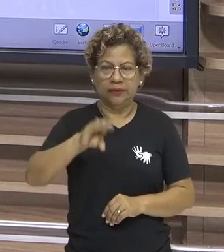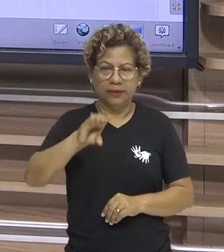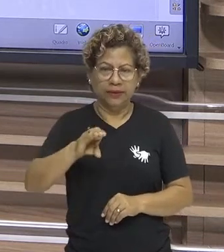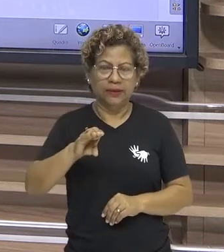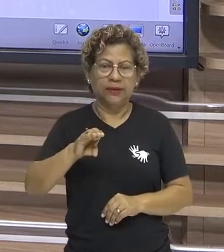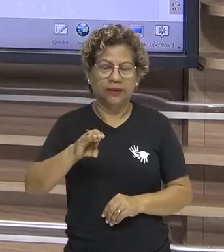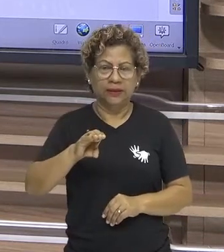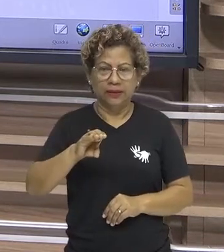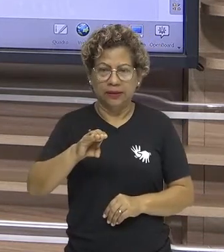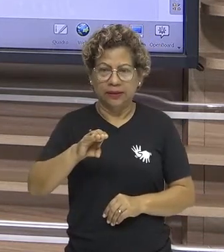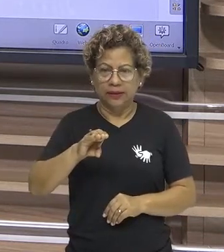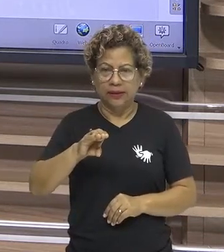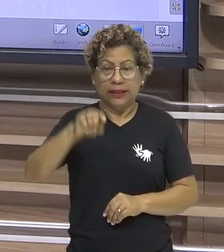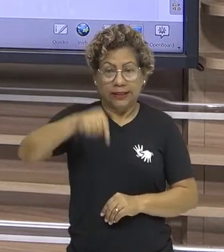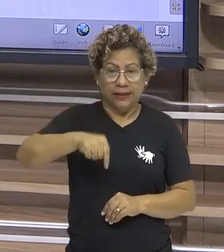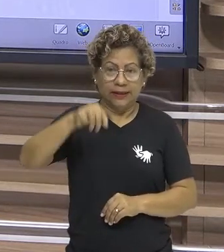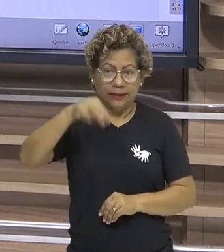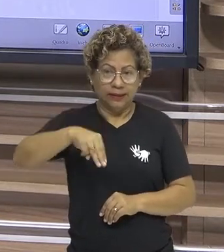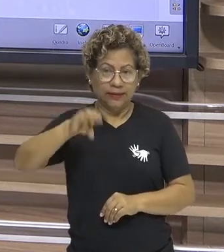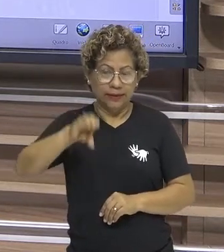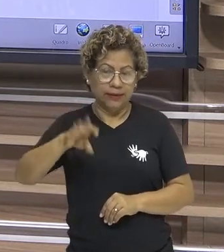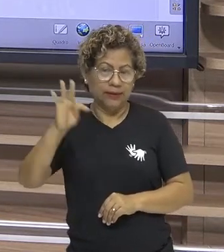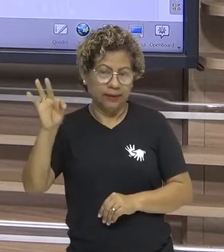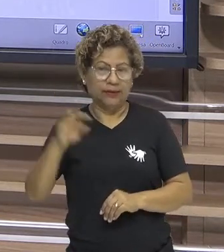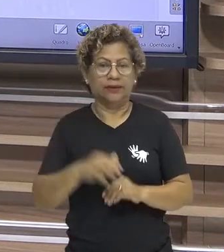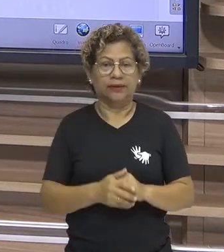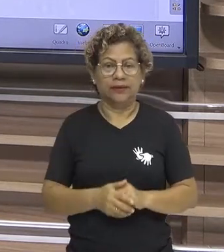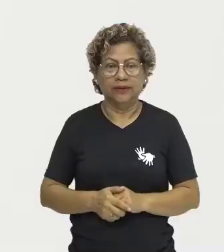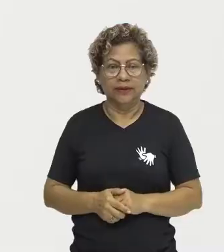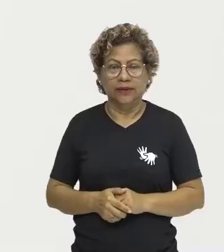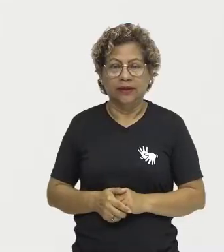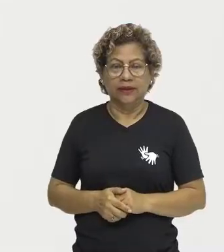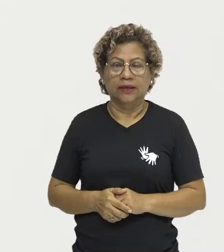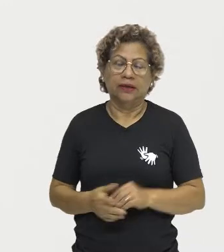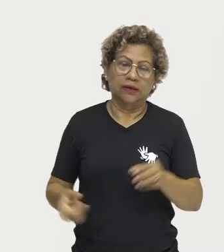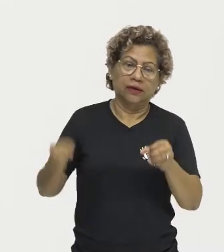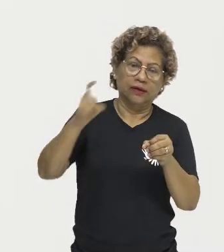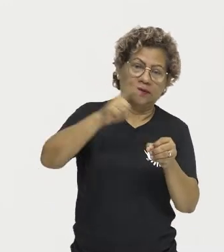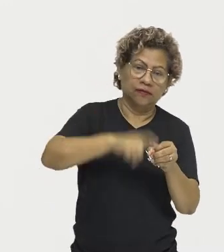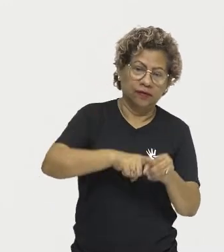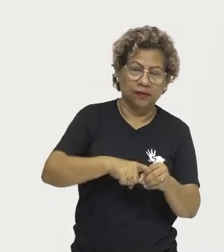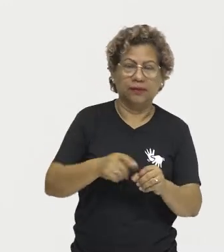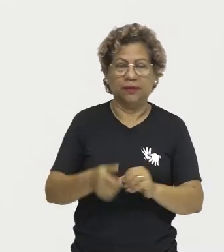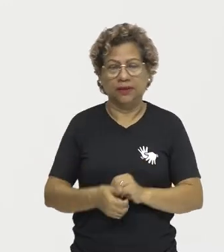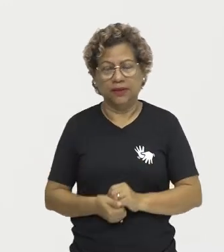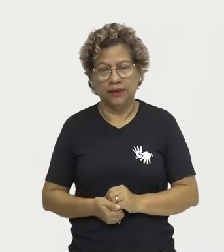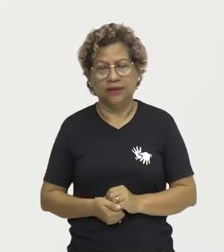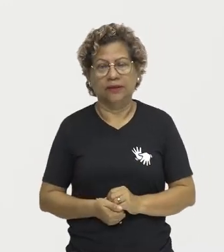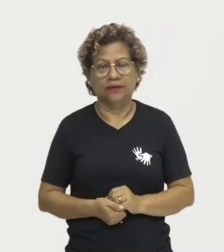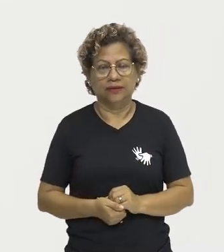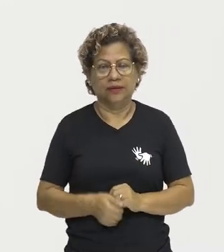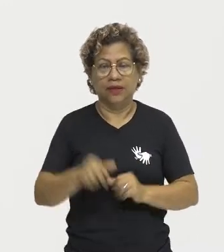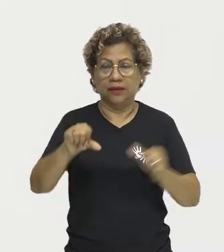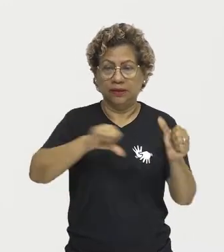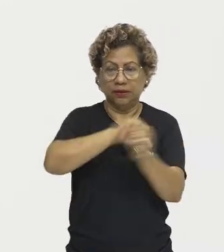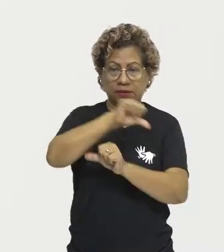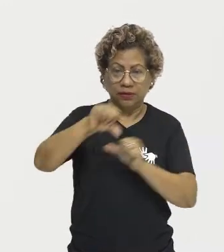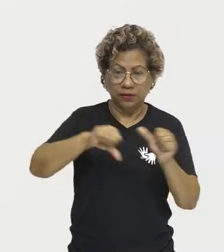princípio. Vejam, temos aqui o nosso princípio das trocas. Voltando aqui, olha aí, princípio das trocas de